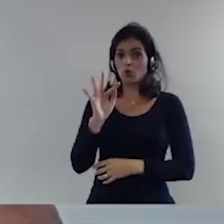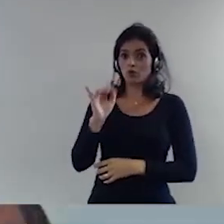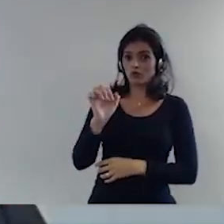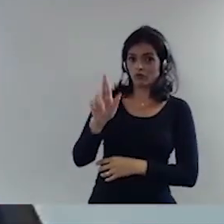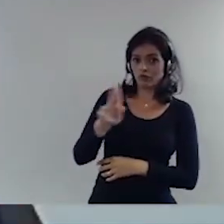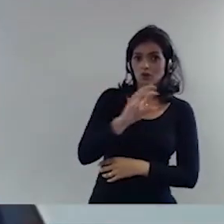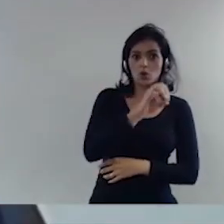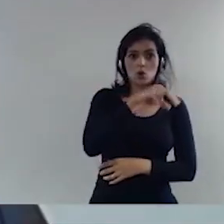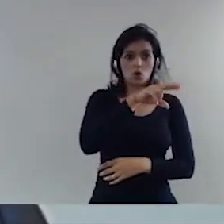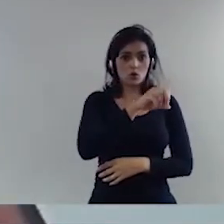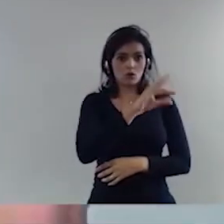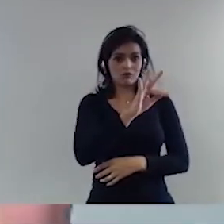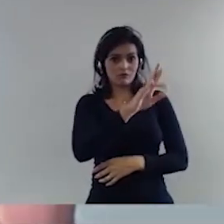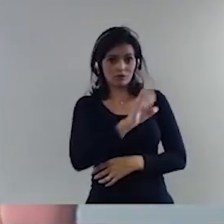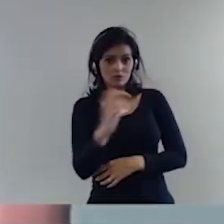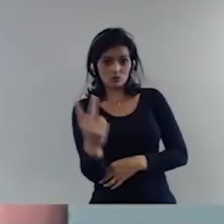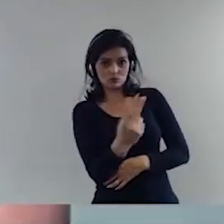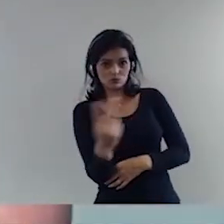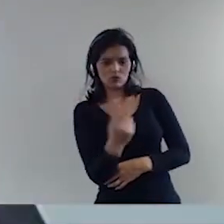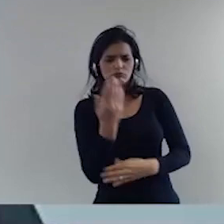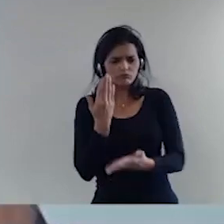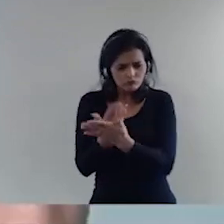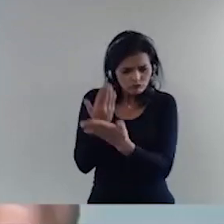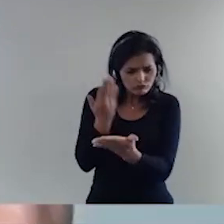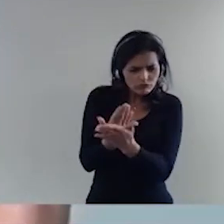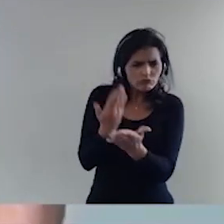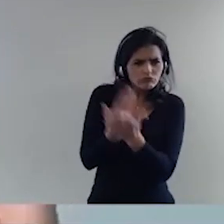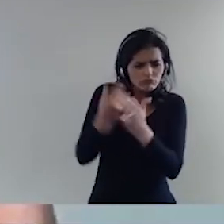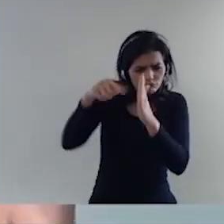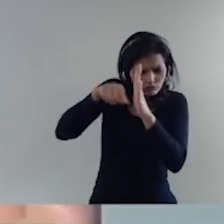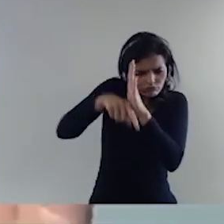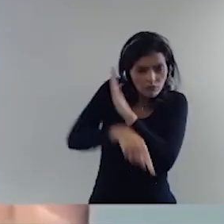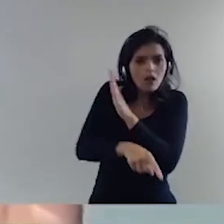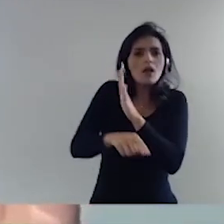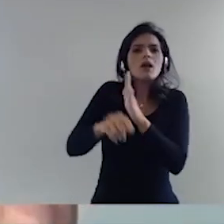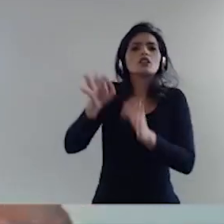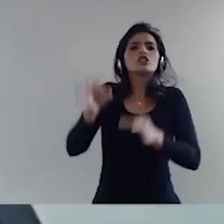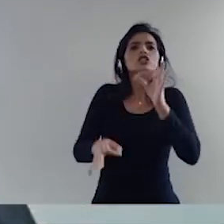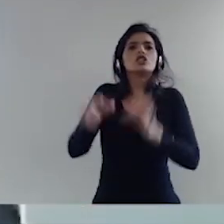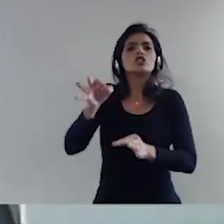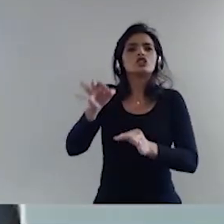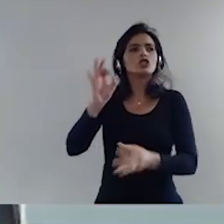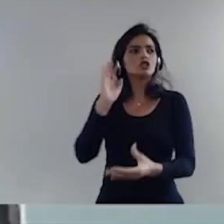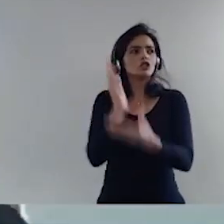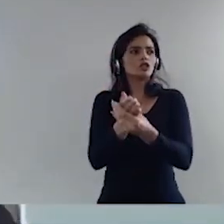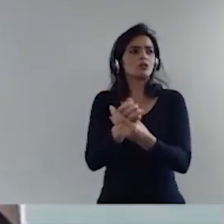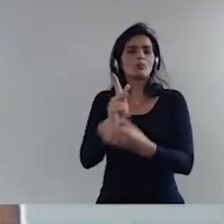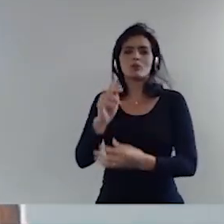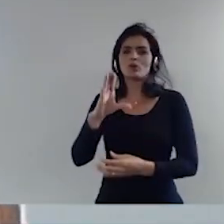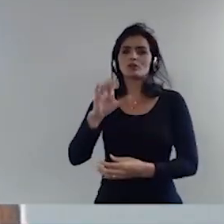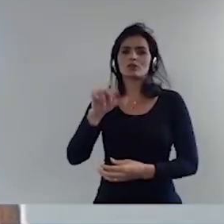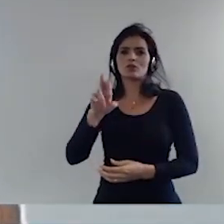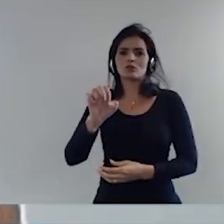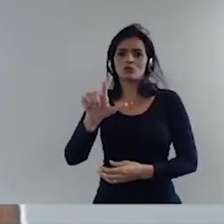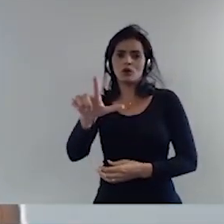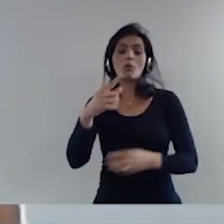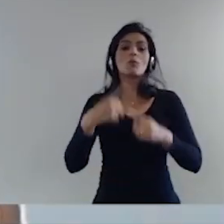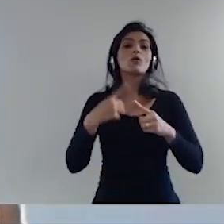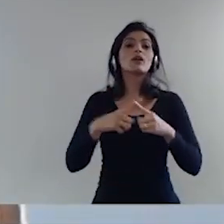Onofre, que são estudantes, estudiosos do direito processual. Porque eu chamo a atenção num